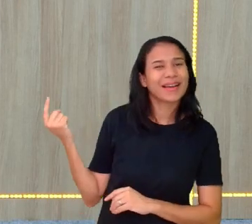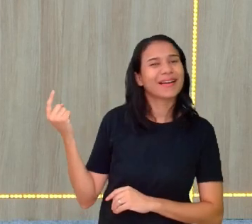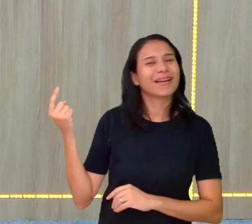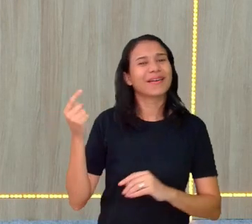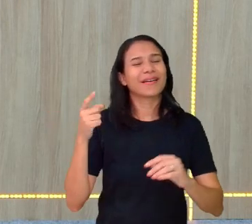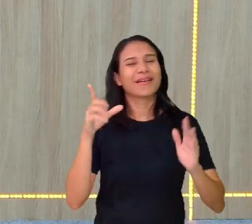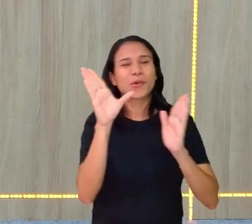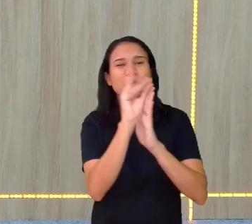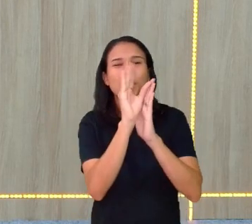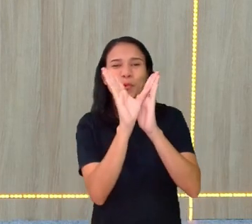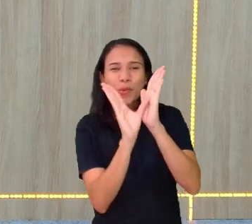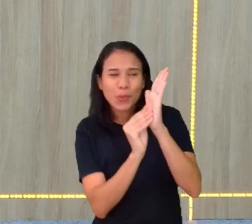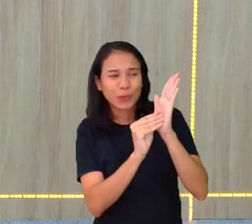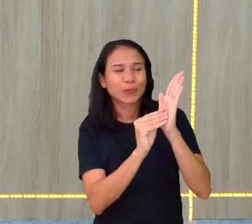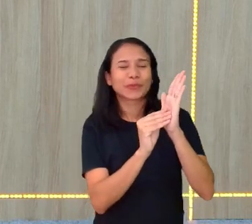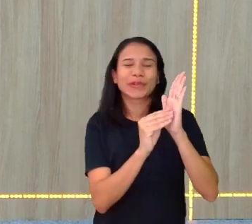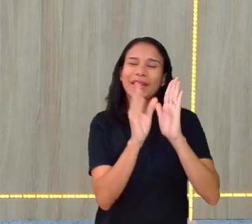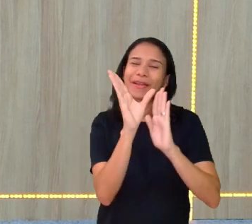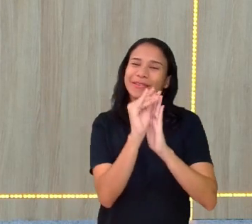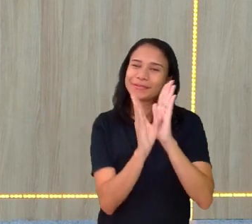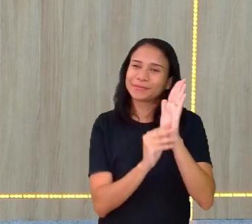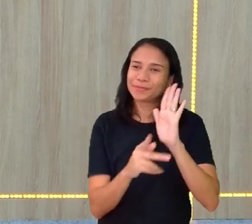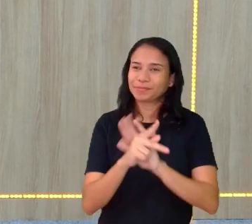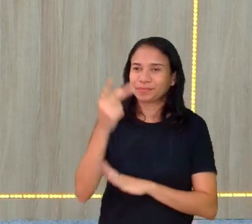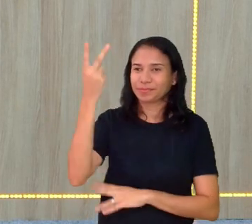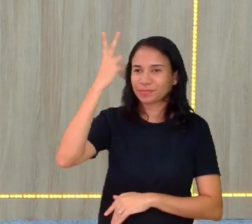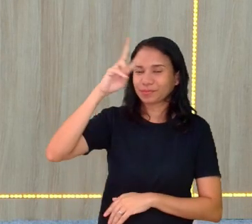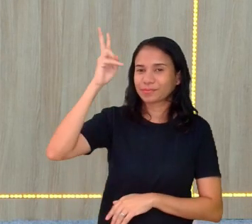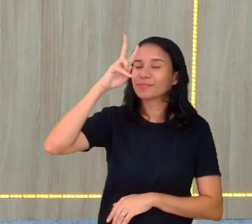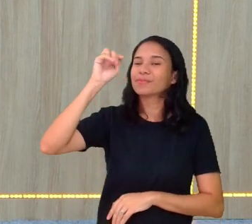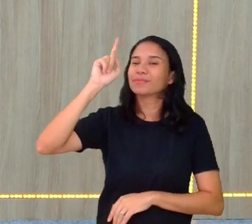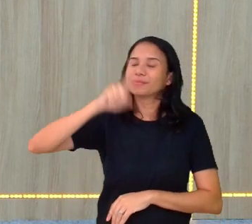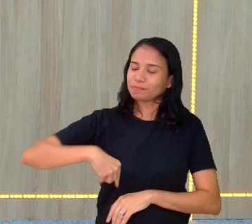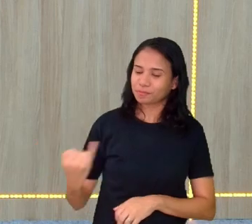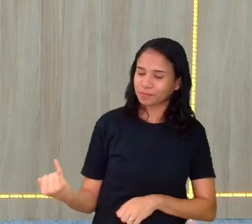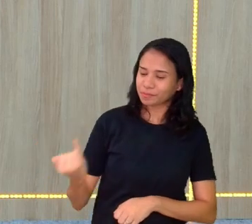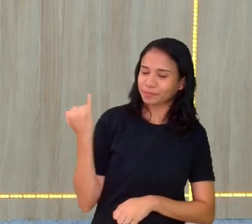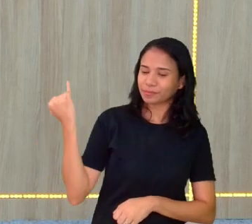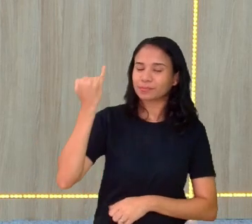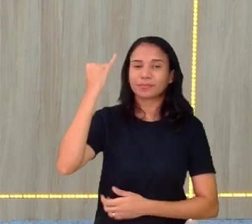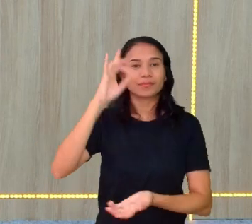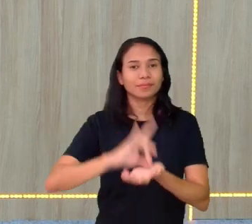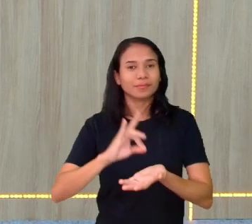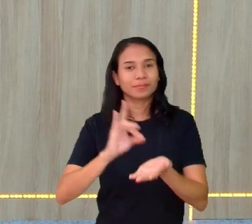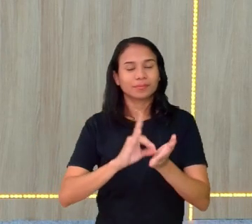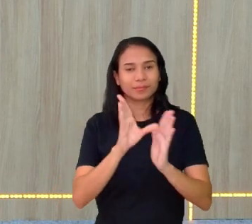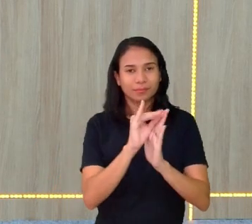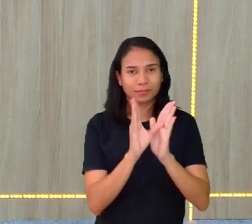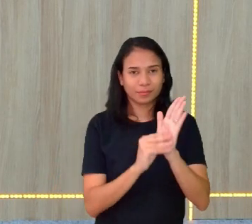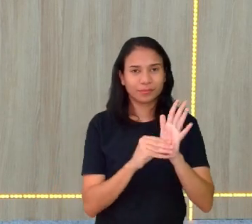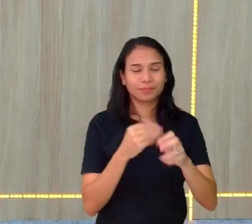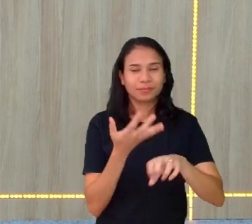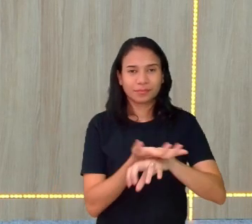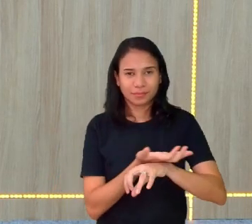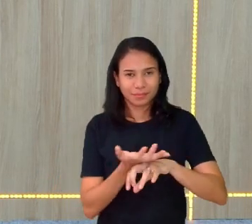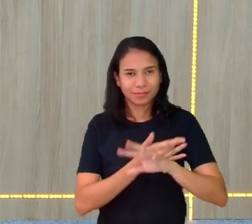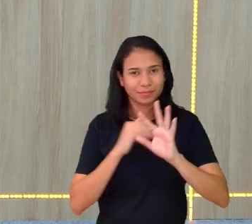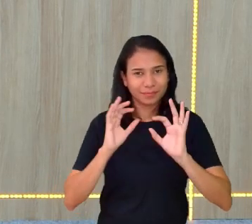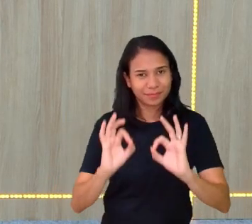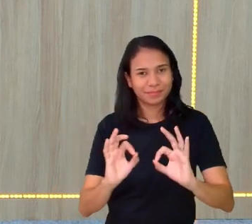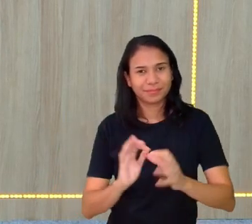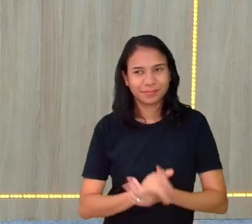desse conteúdo aí, né, de história, né, que é importante, desse componente curricular,